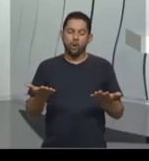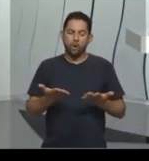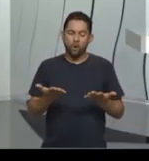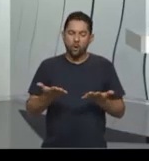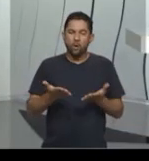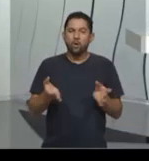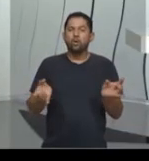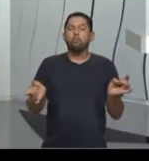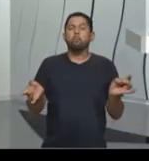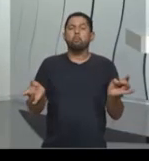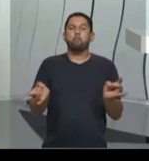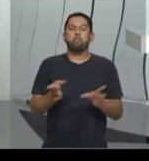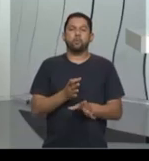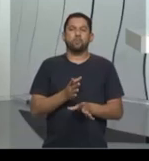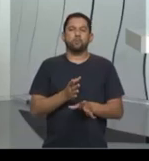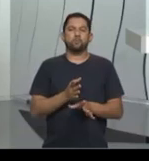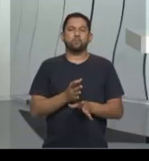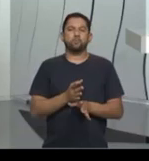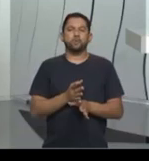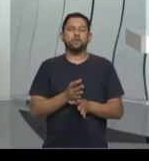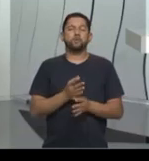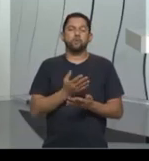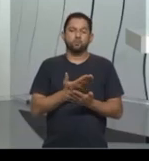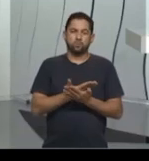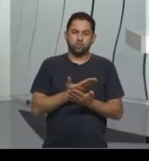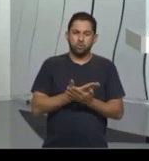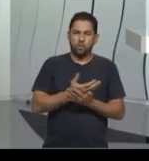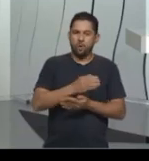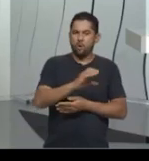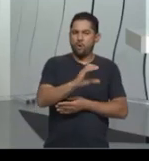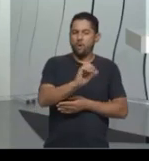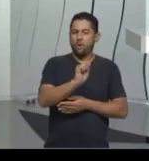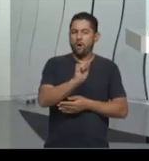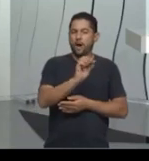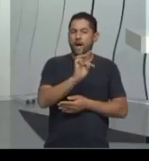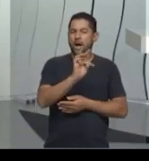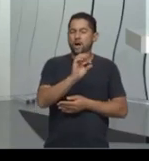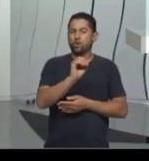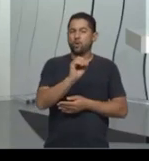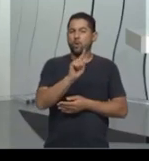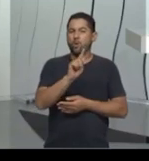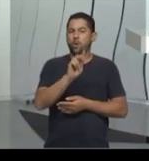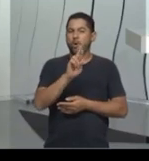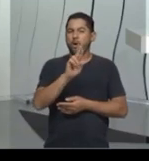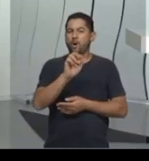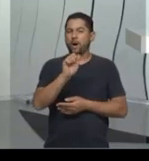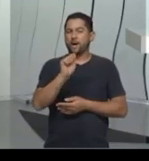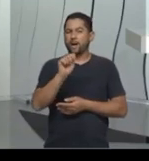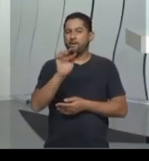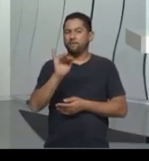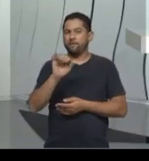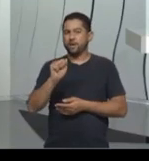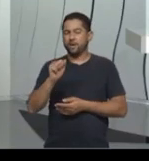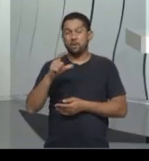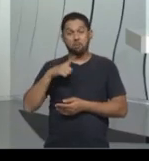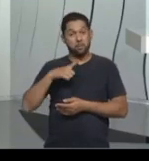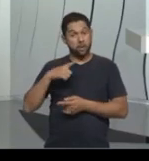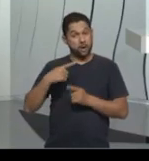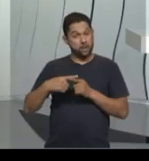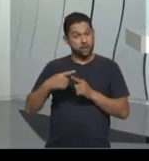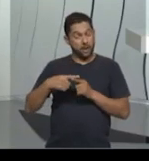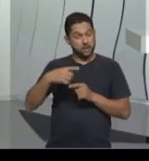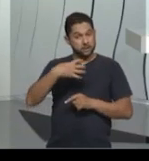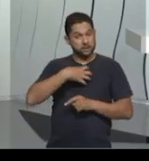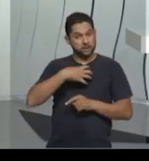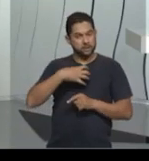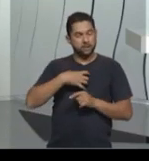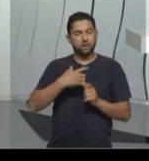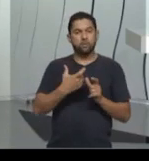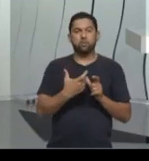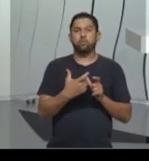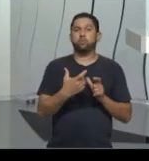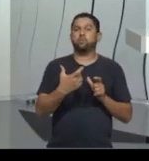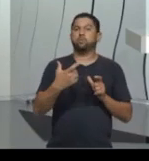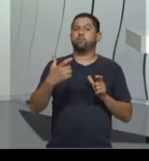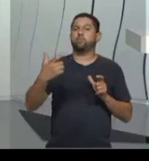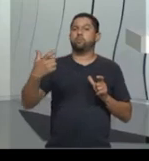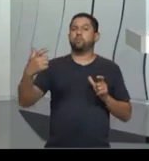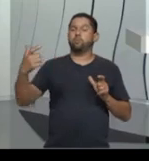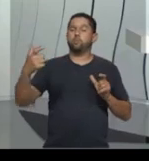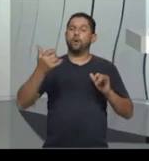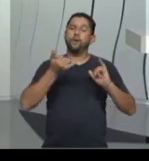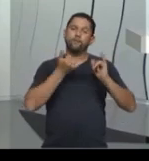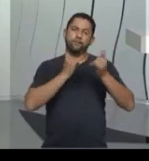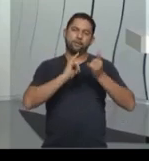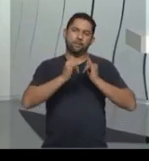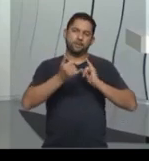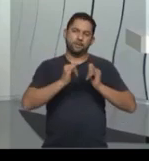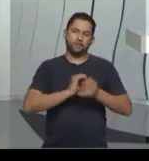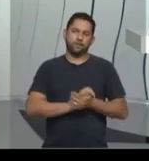primeira parte que nós vimos da cartografia, porque ela é uma ciência muito grande, né? Uma ciência de inúmeras informações, ok? Então